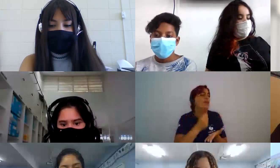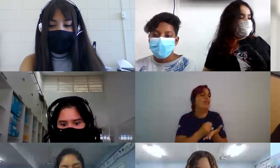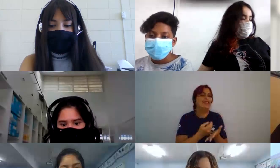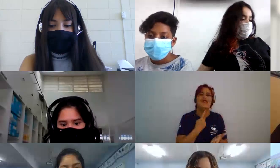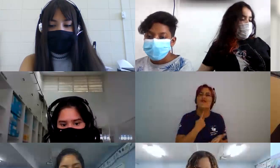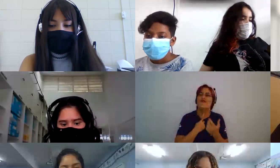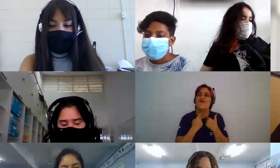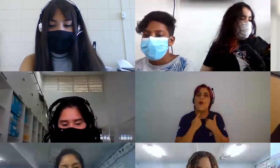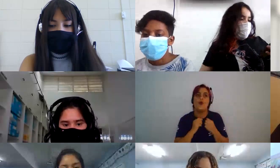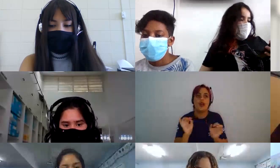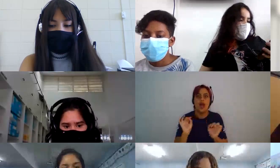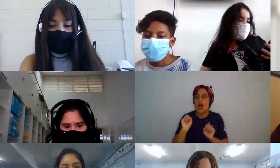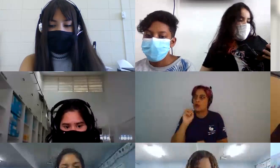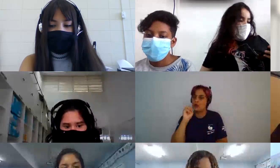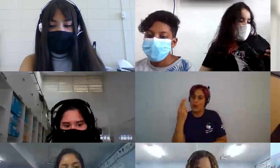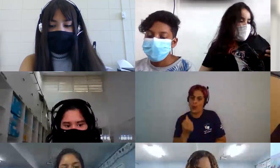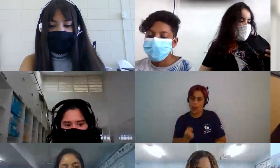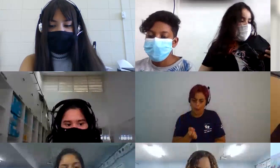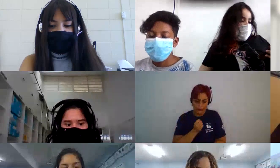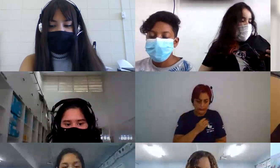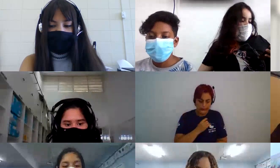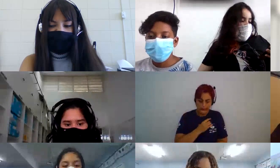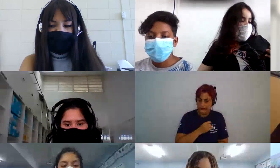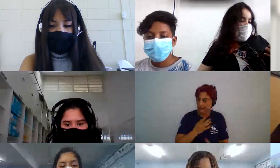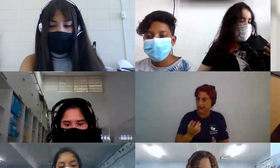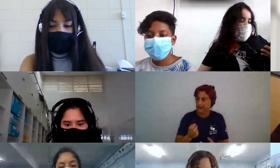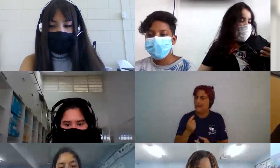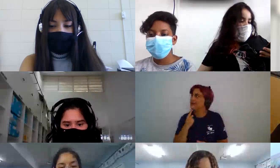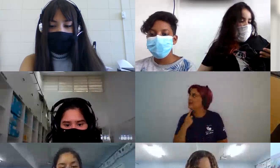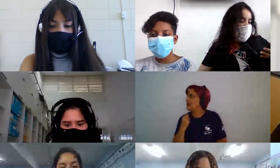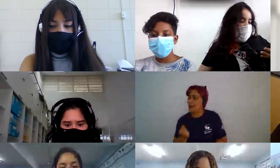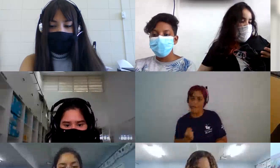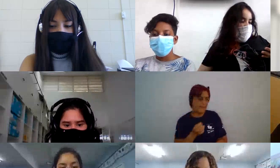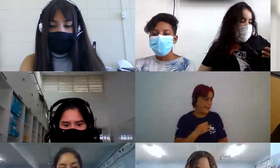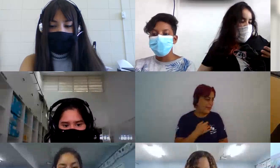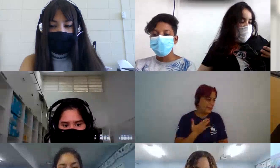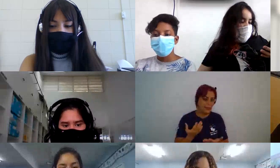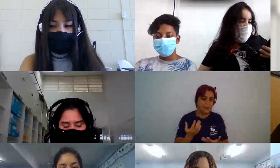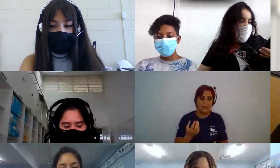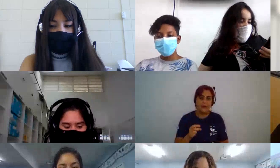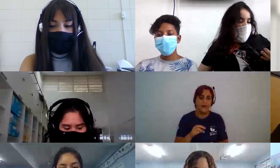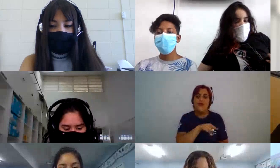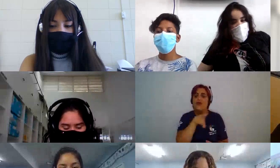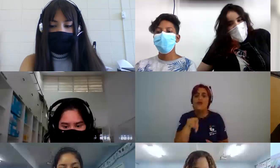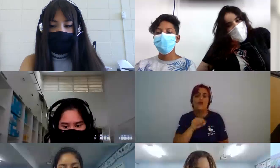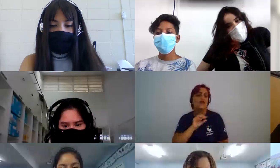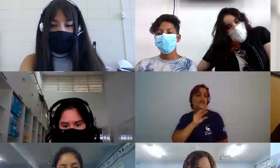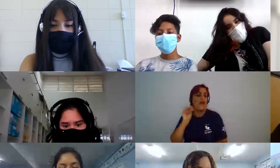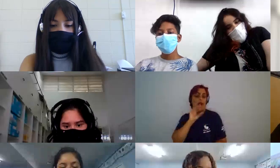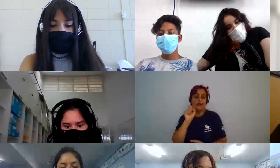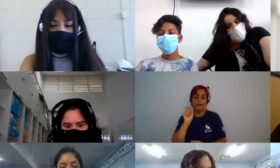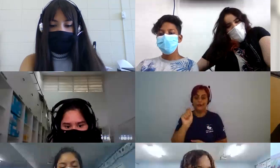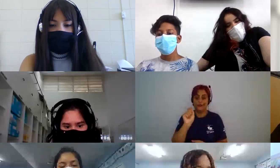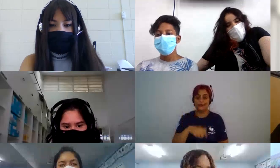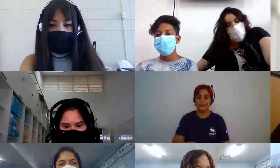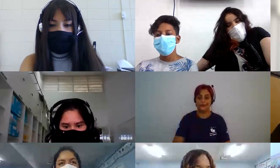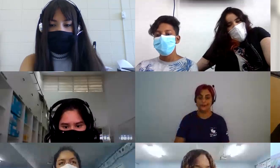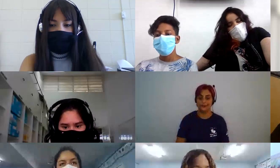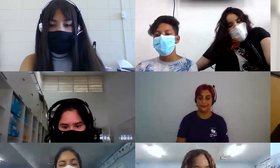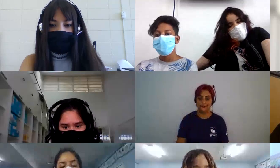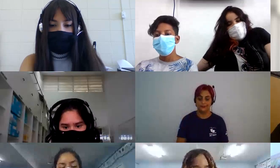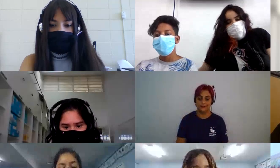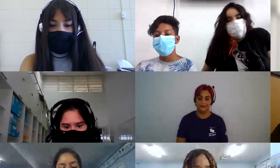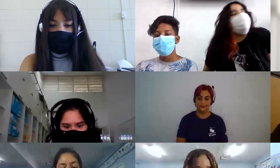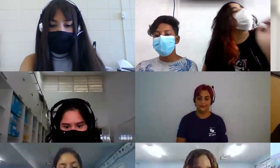Vontade, medo. Vontade, medo. Vontade, medo. O que, que você fala para uma amiga dessas? Eu acho